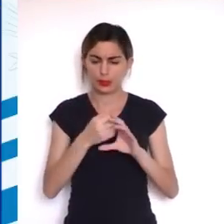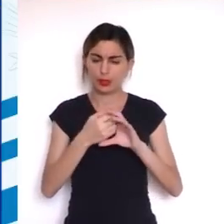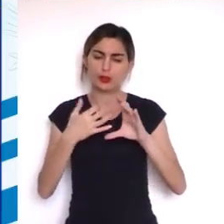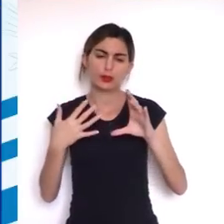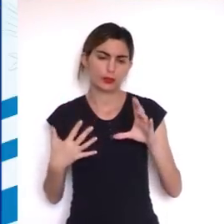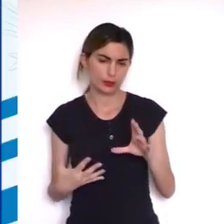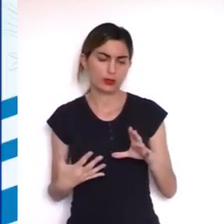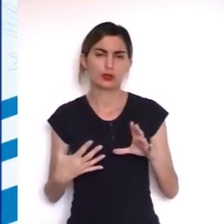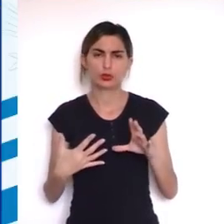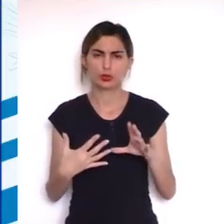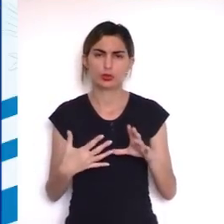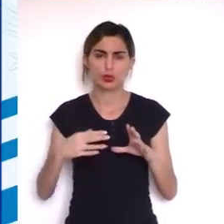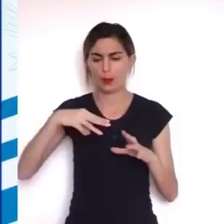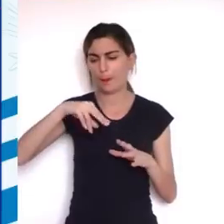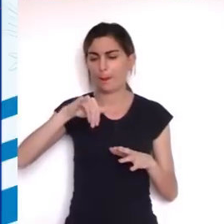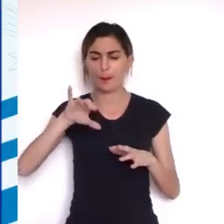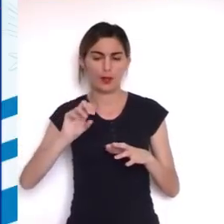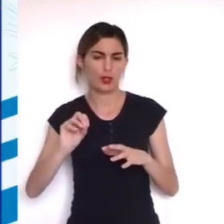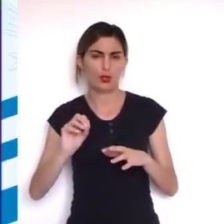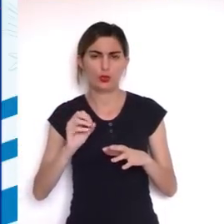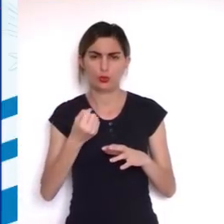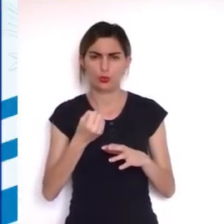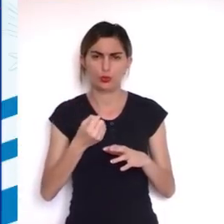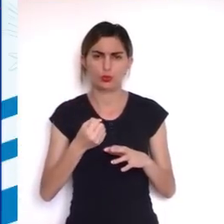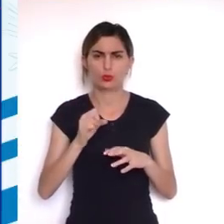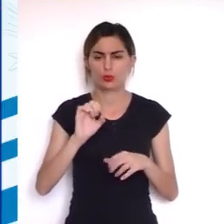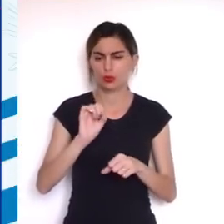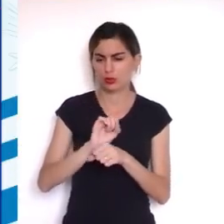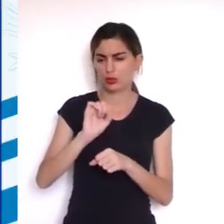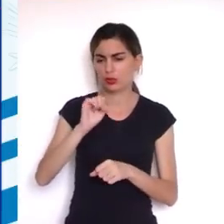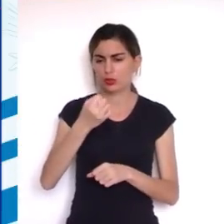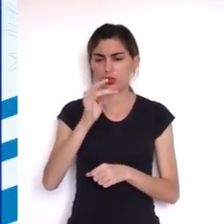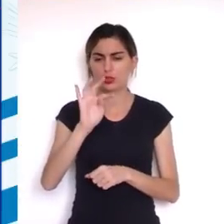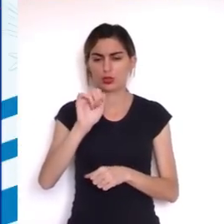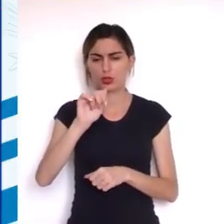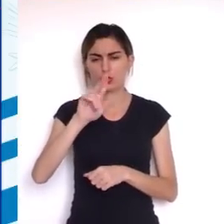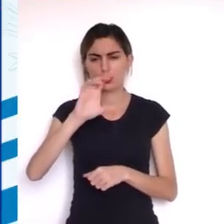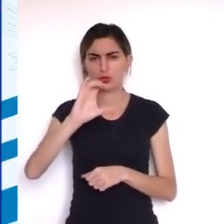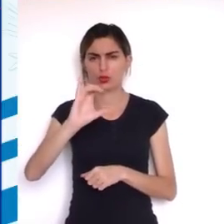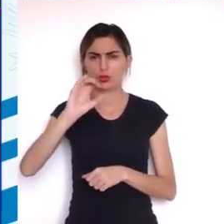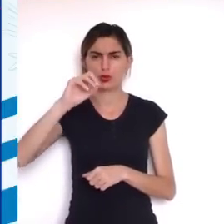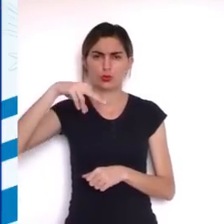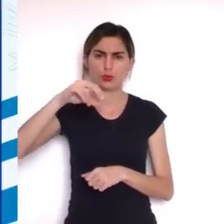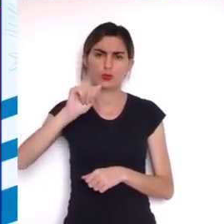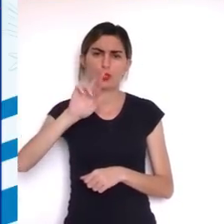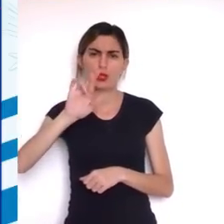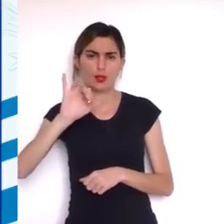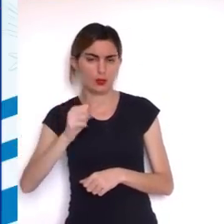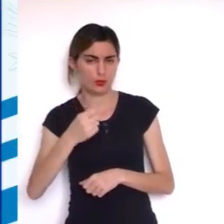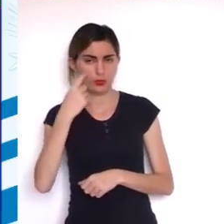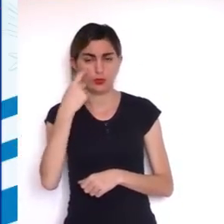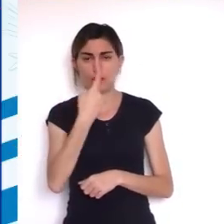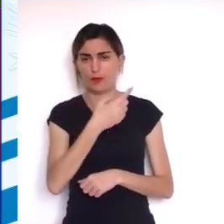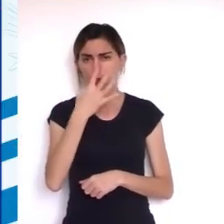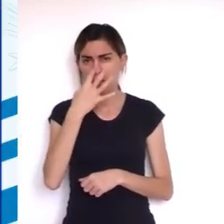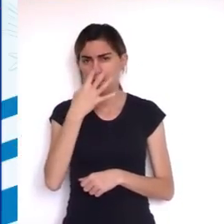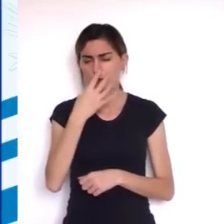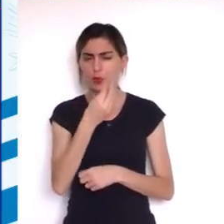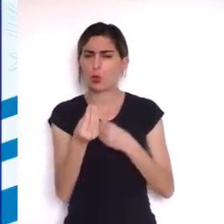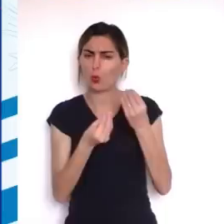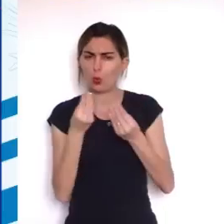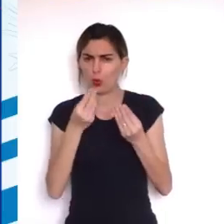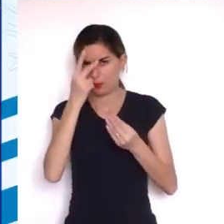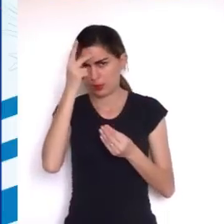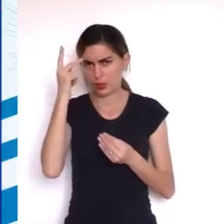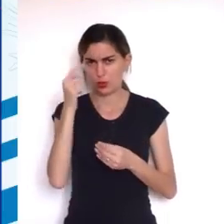de características, né, de meios que são estacionários. Então, olha só a imagem. Veja